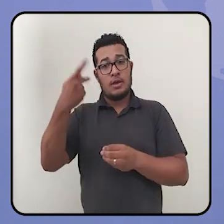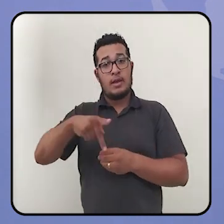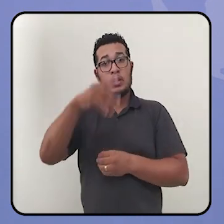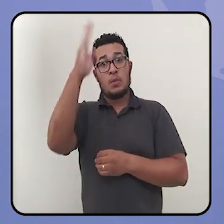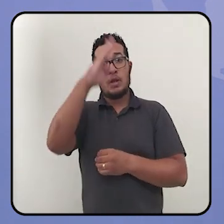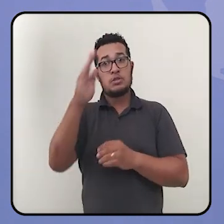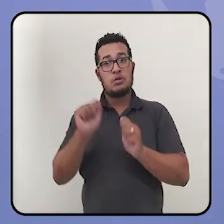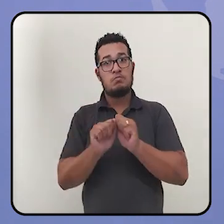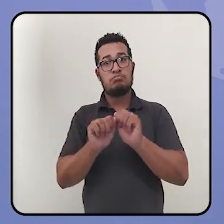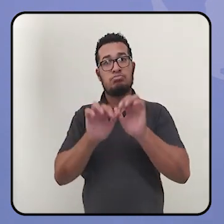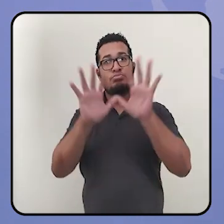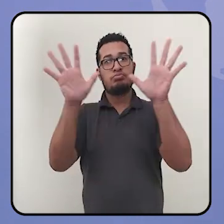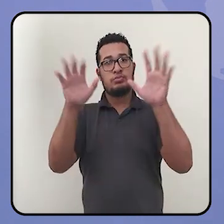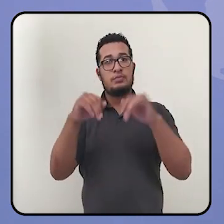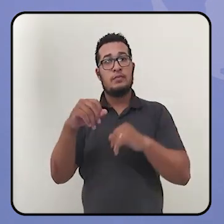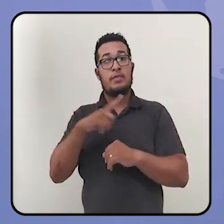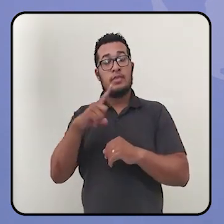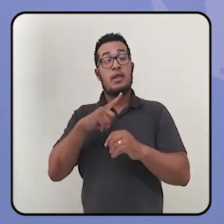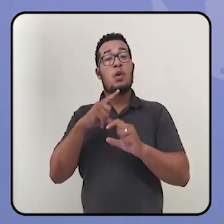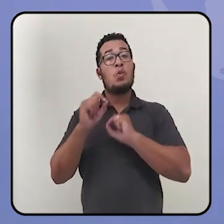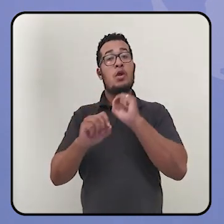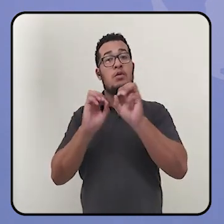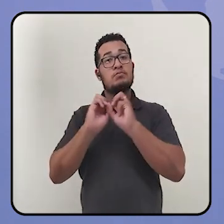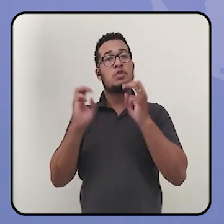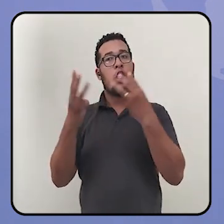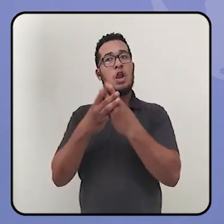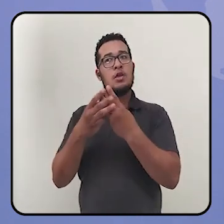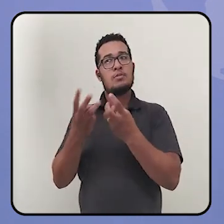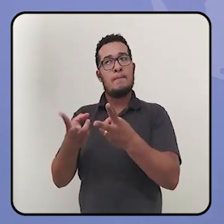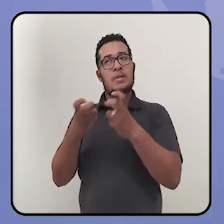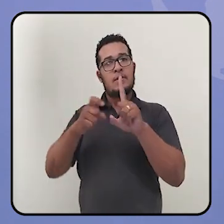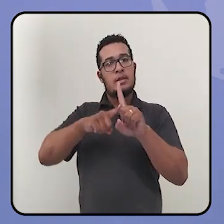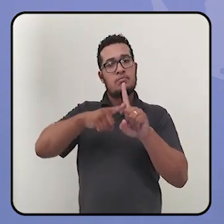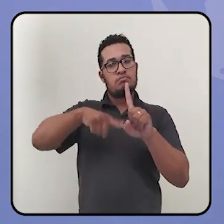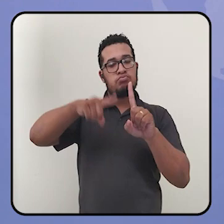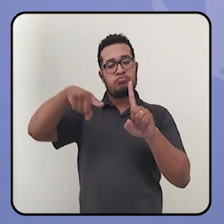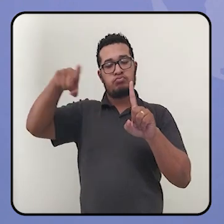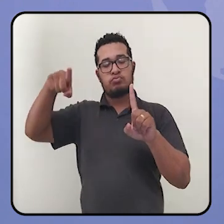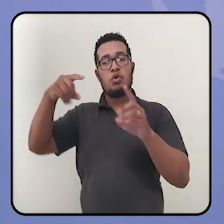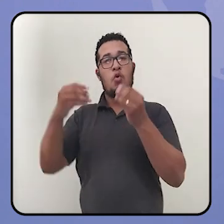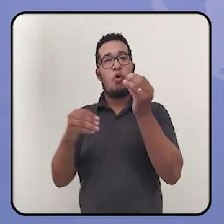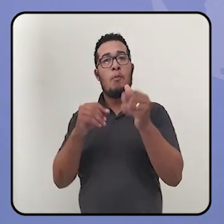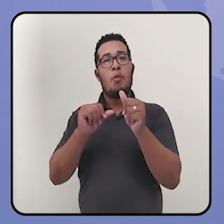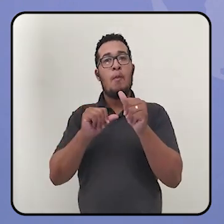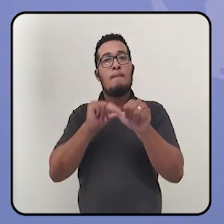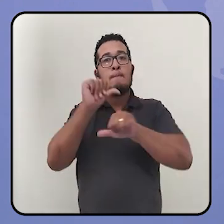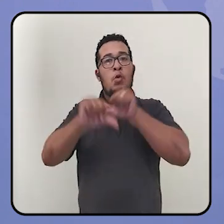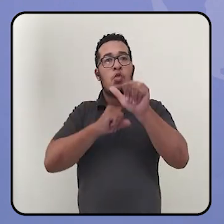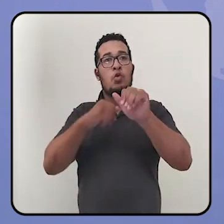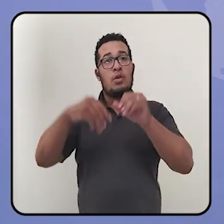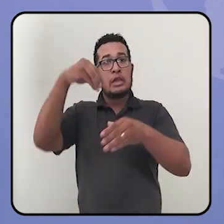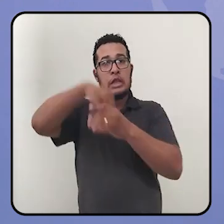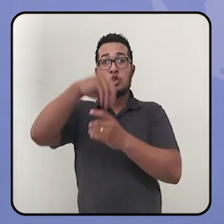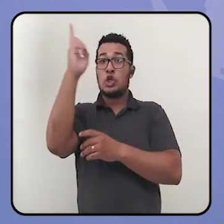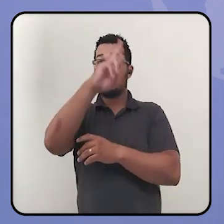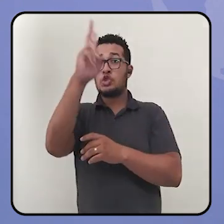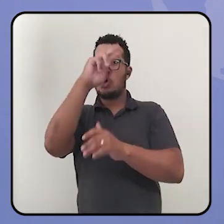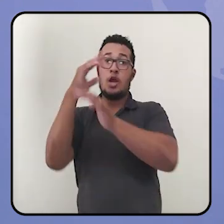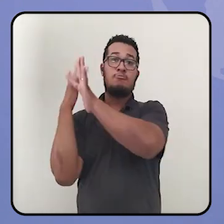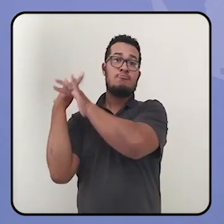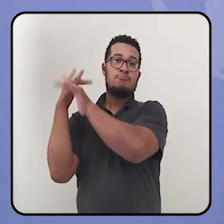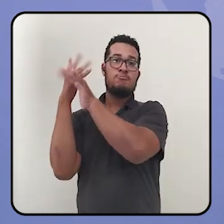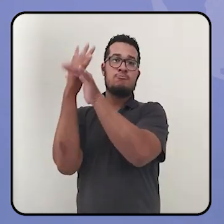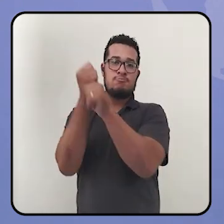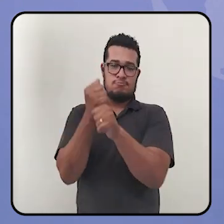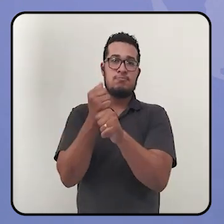imprescindíveis para que eles fossem sedentários. Eles eram nômades porque eles não sabiam plantar e